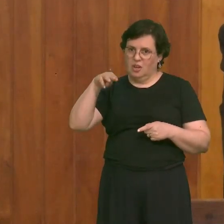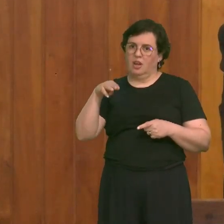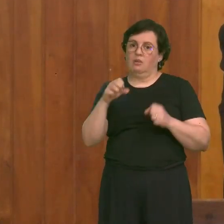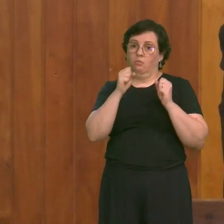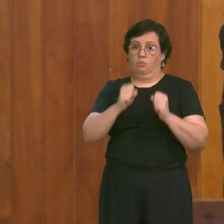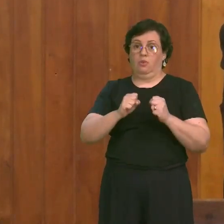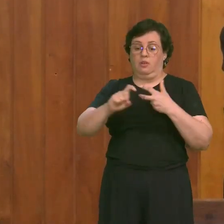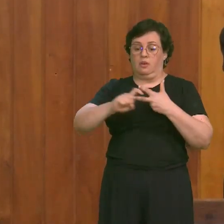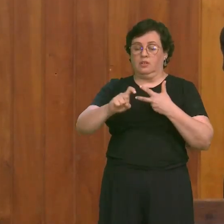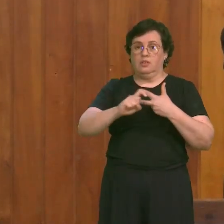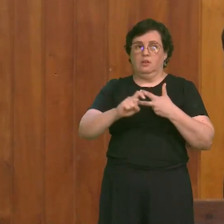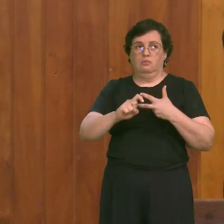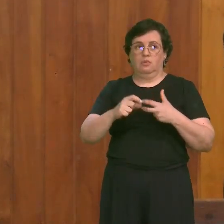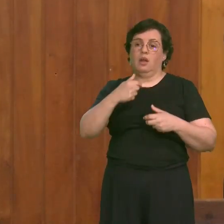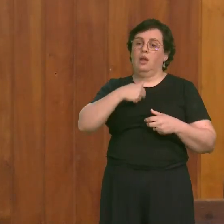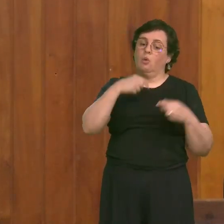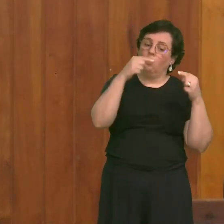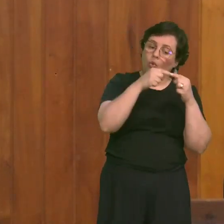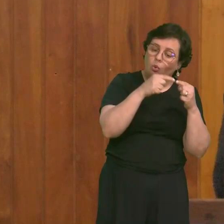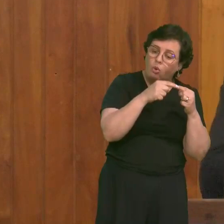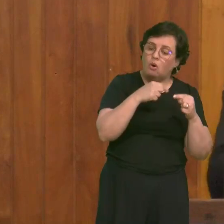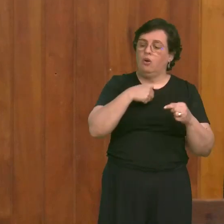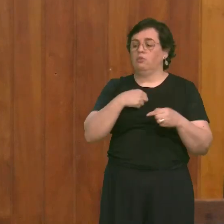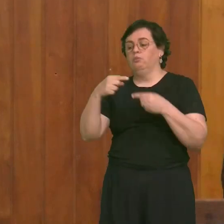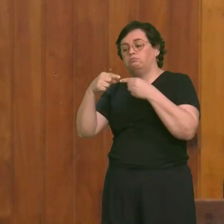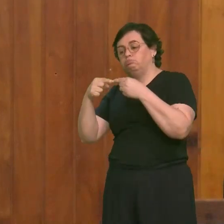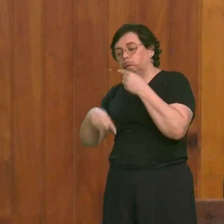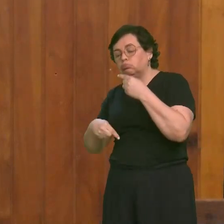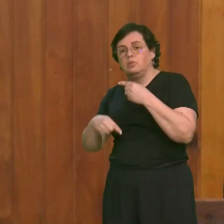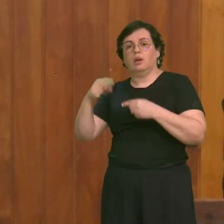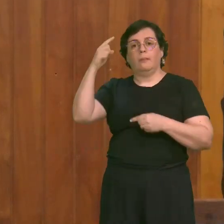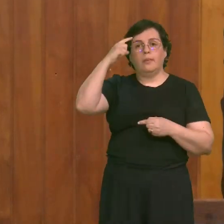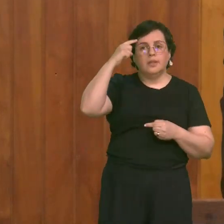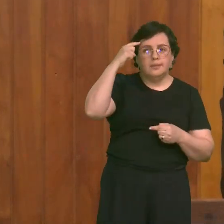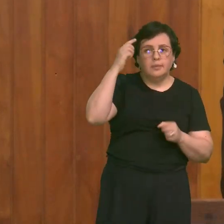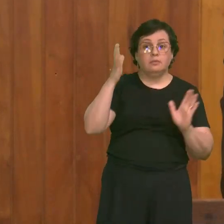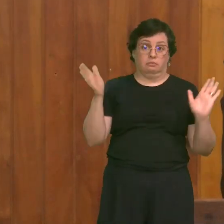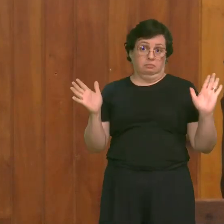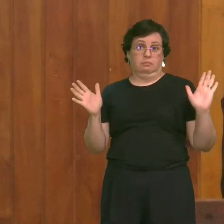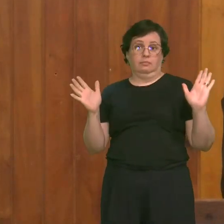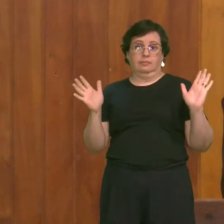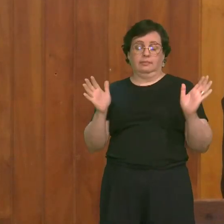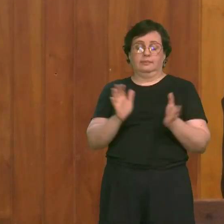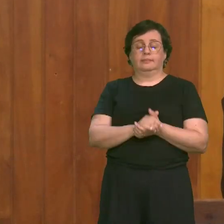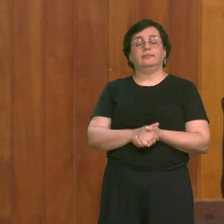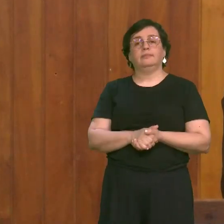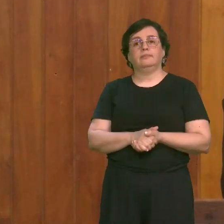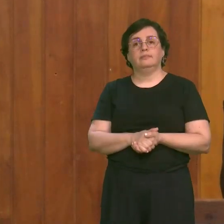tem que ser uma soma eu concordo com isso não concordo é seu pensamento sua ideologia